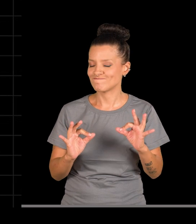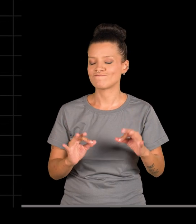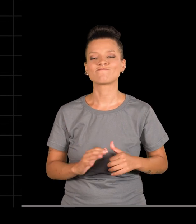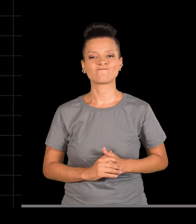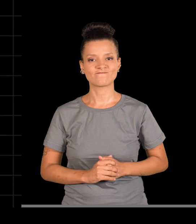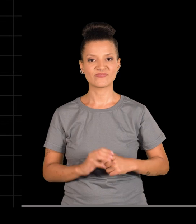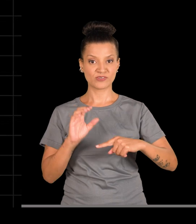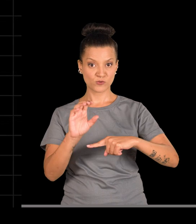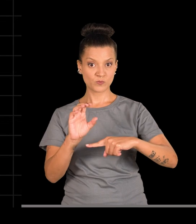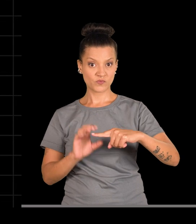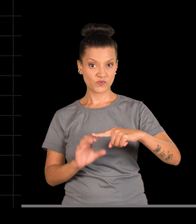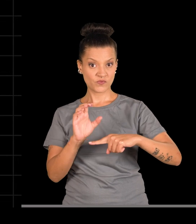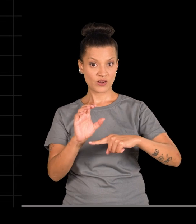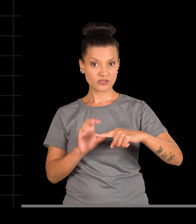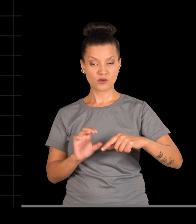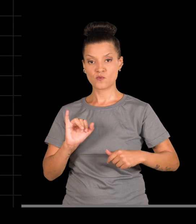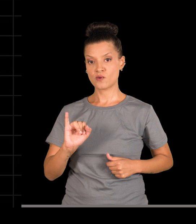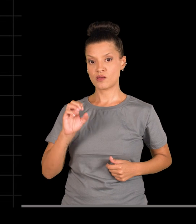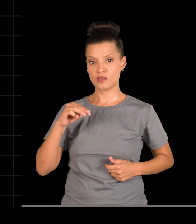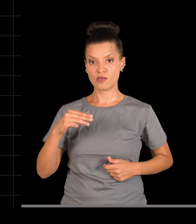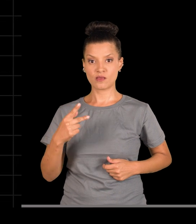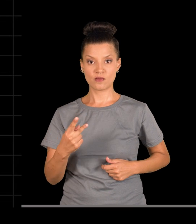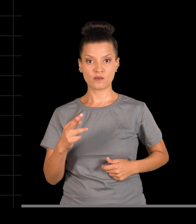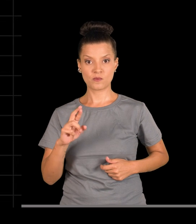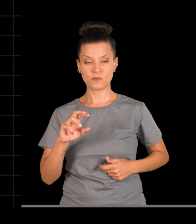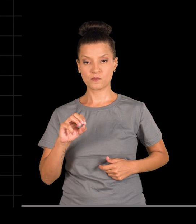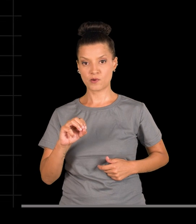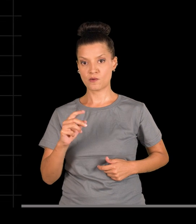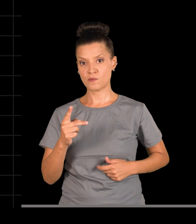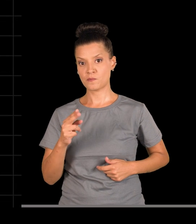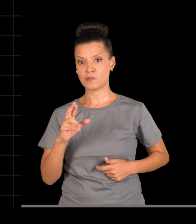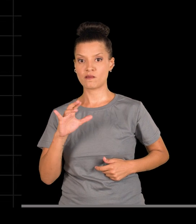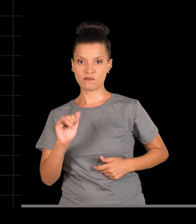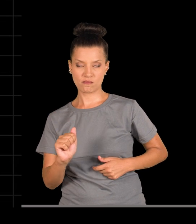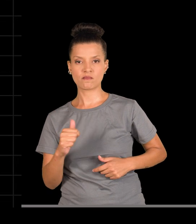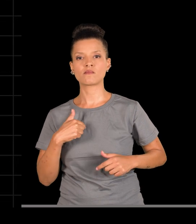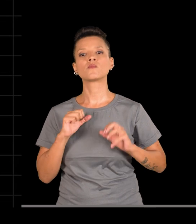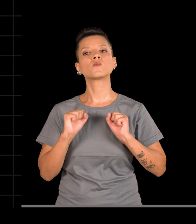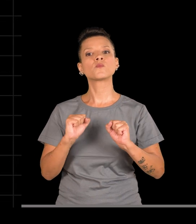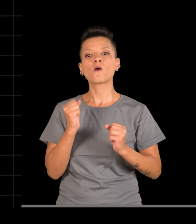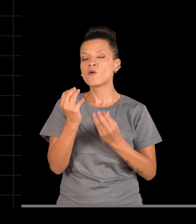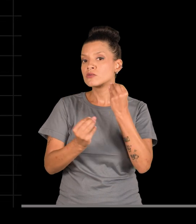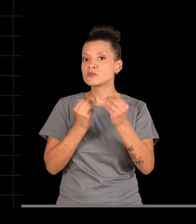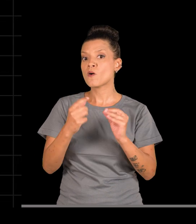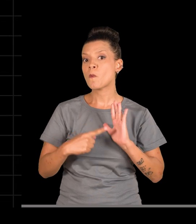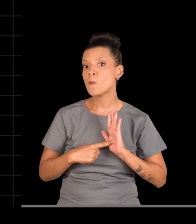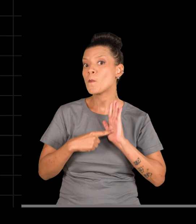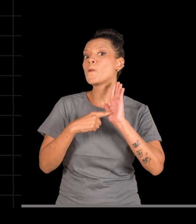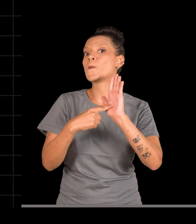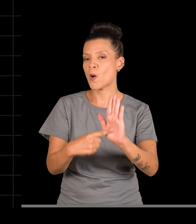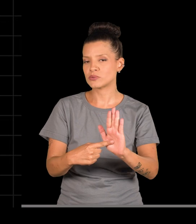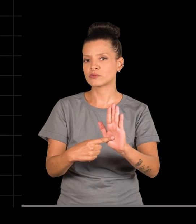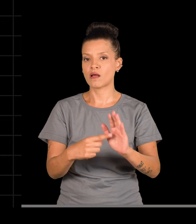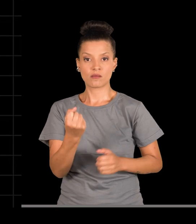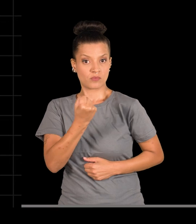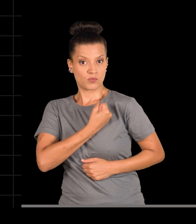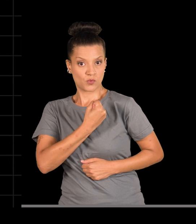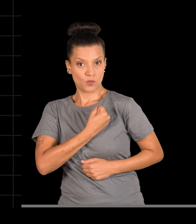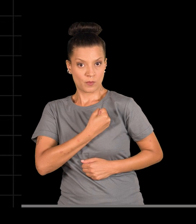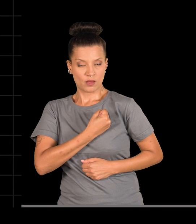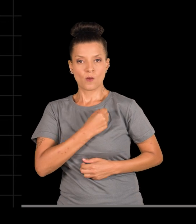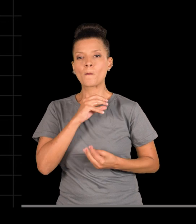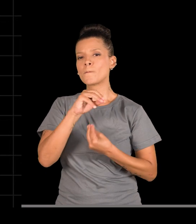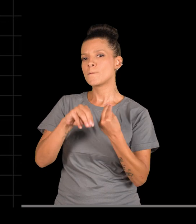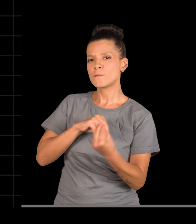uma fração imprópria, como nesses dois exemplos aqui, o que acontece? Olha só, eu posso muito bem representar essa fração, as duas, né,